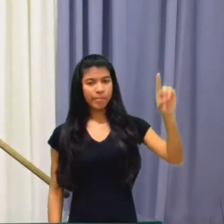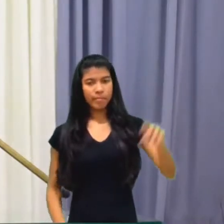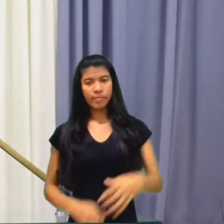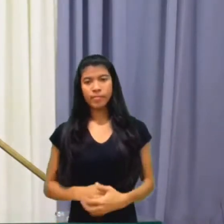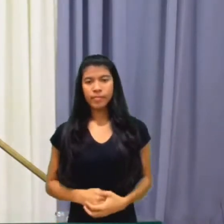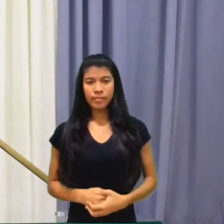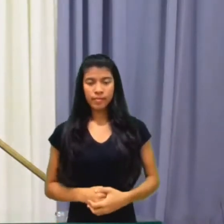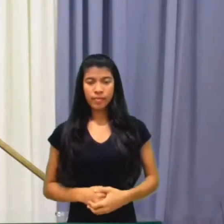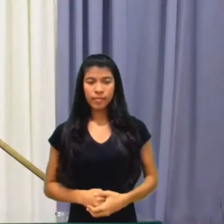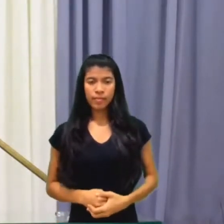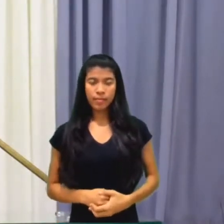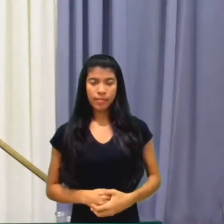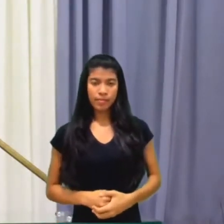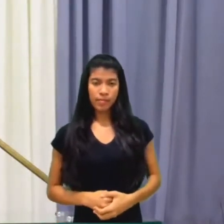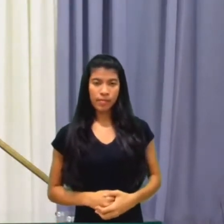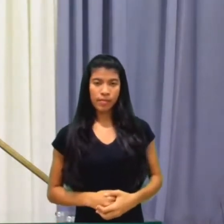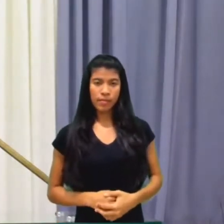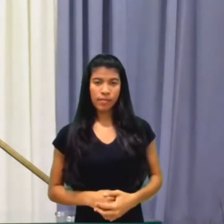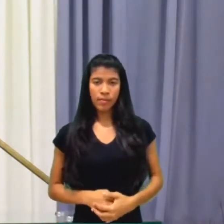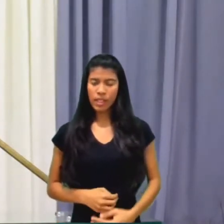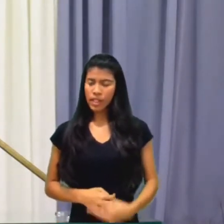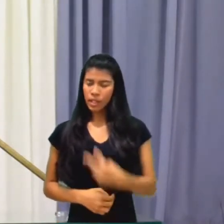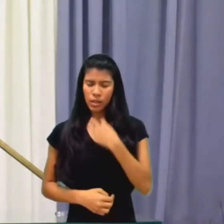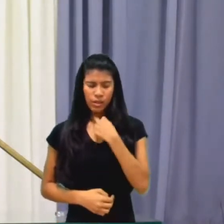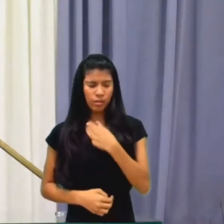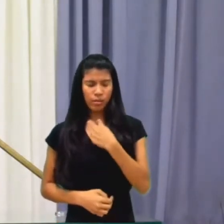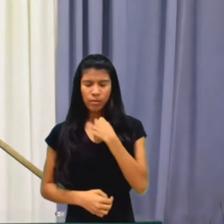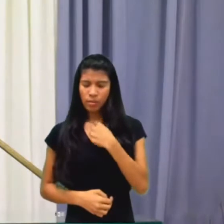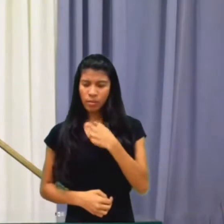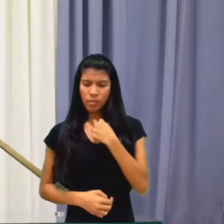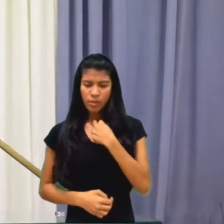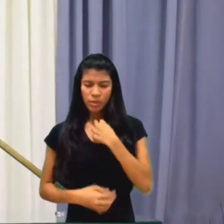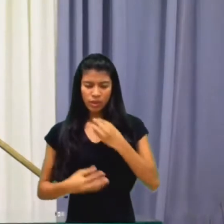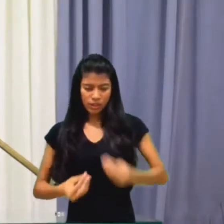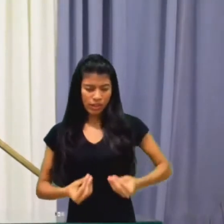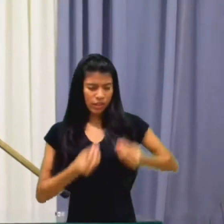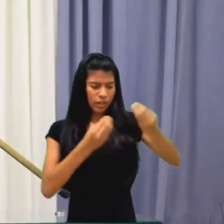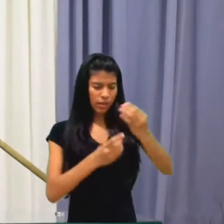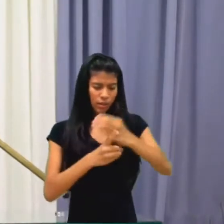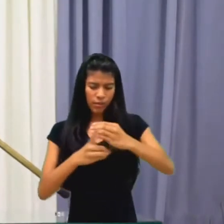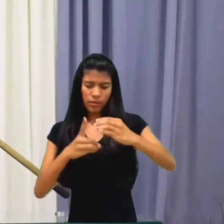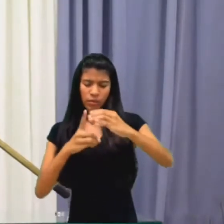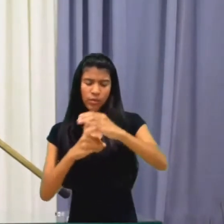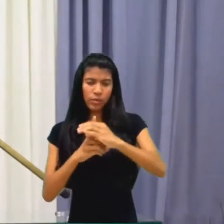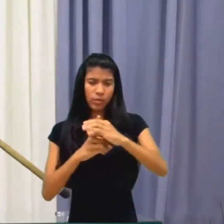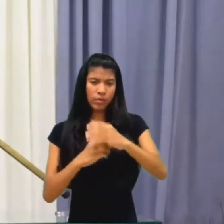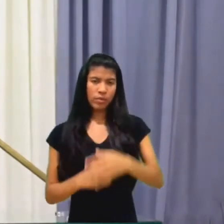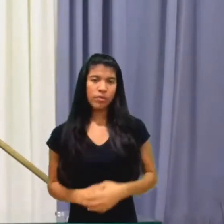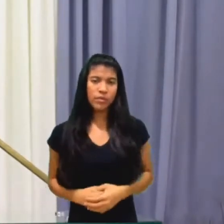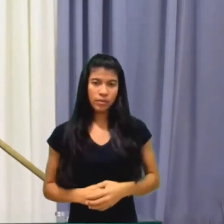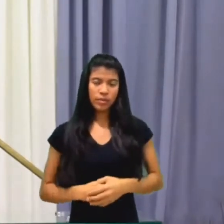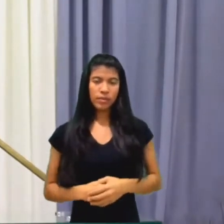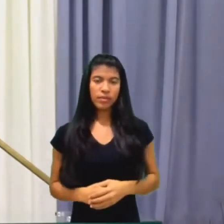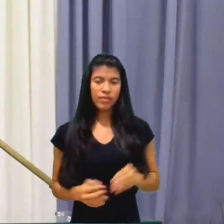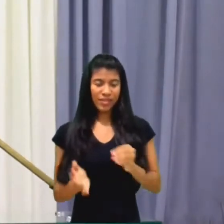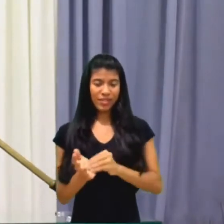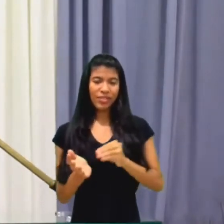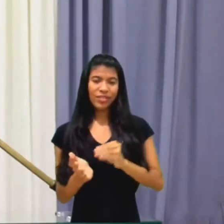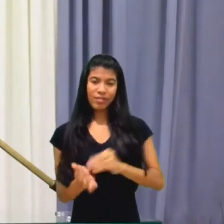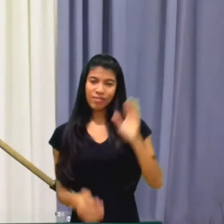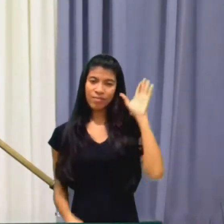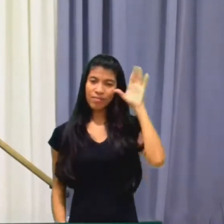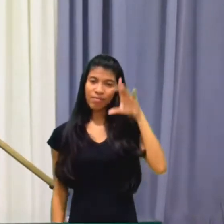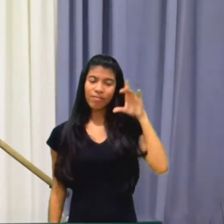Não se concebe um culto a Deus sem a sua presença. Êxodo 33,